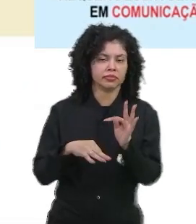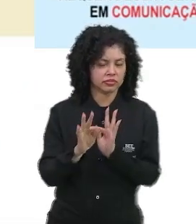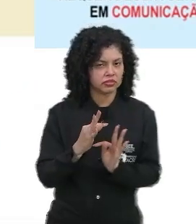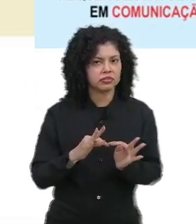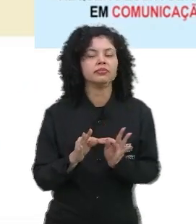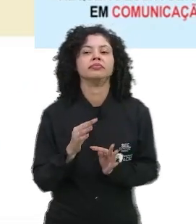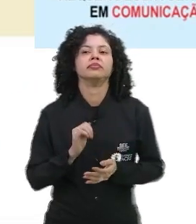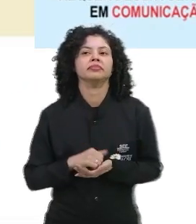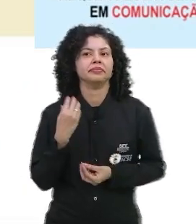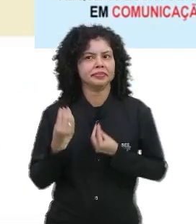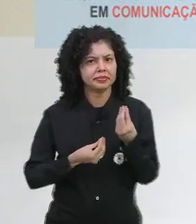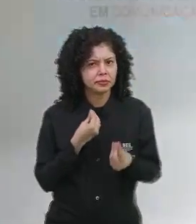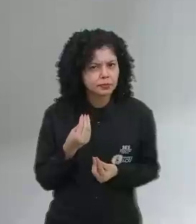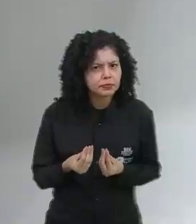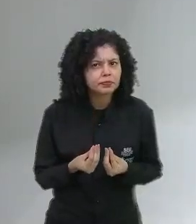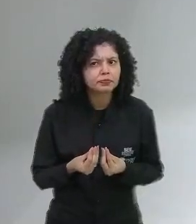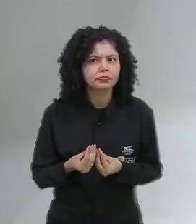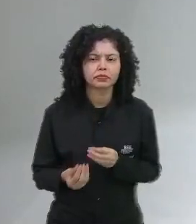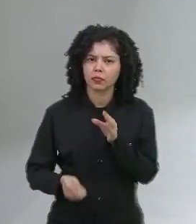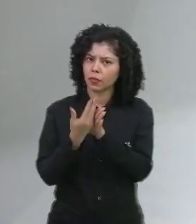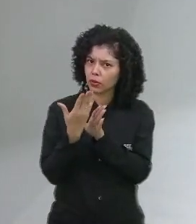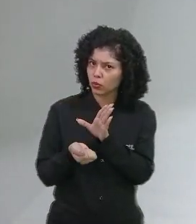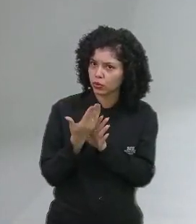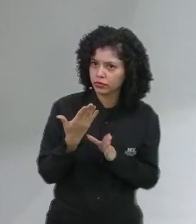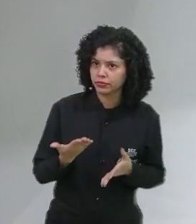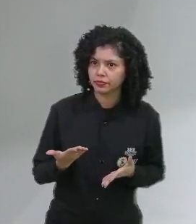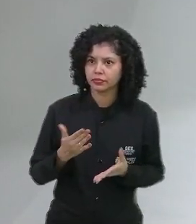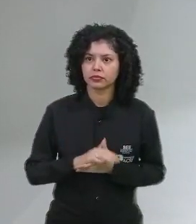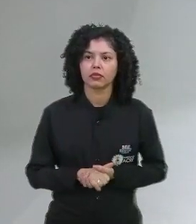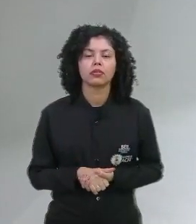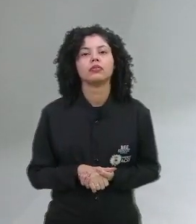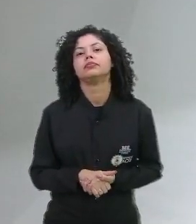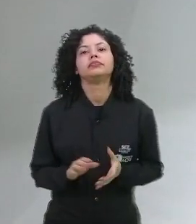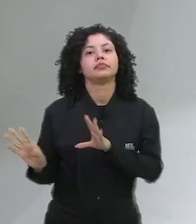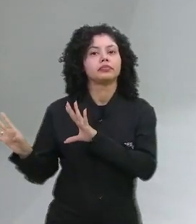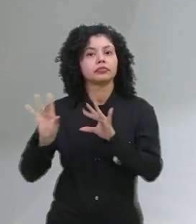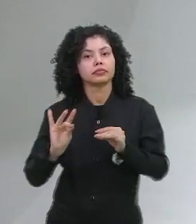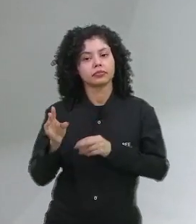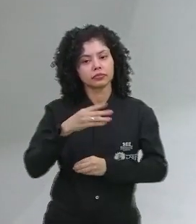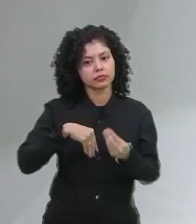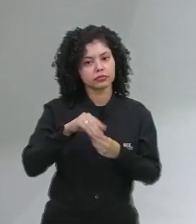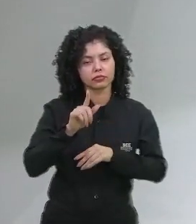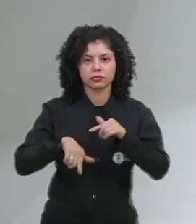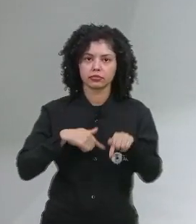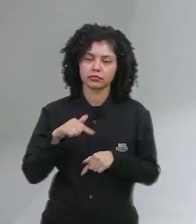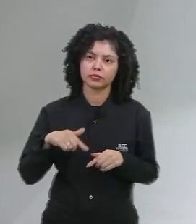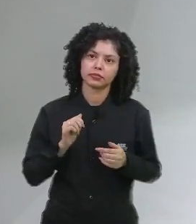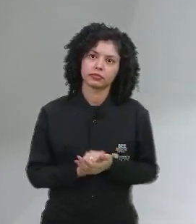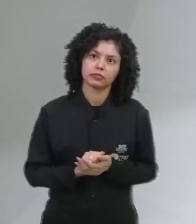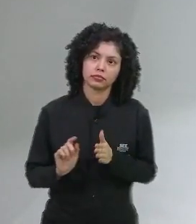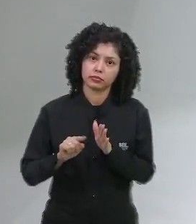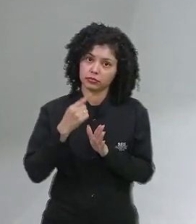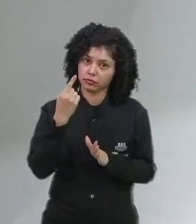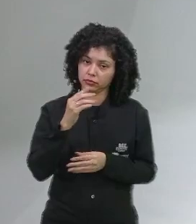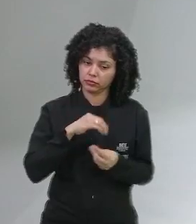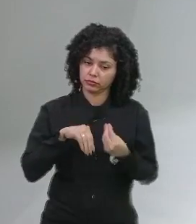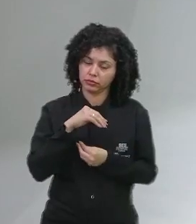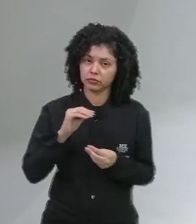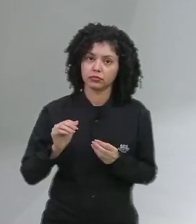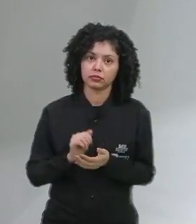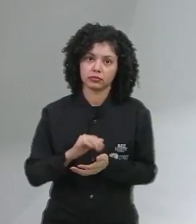tecnológico. Como que esse biodiesel ele é produzido, né? Ele é produzido através de reações químicas. E uma dessas reações